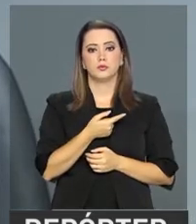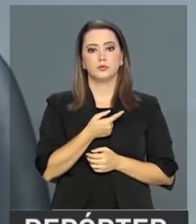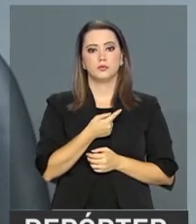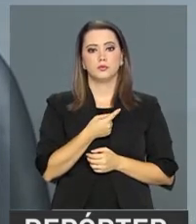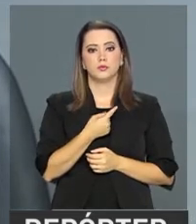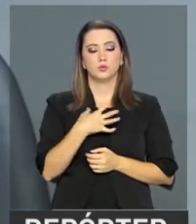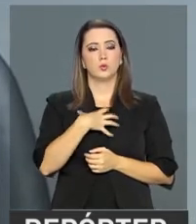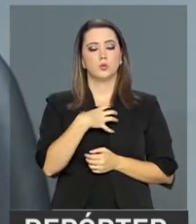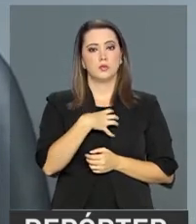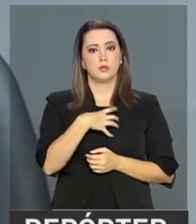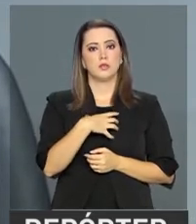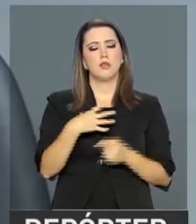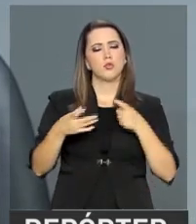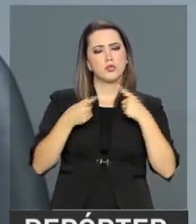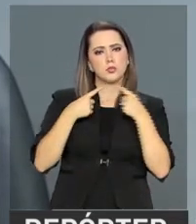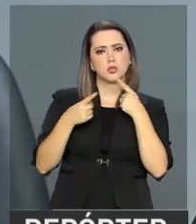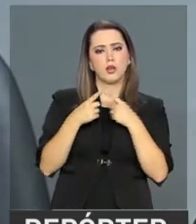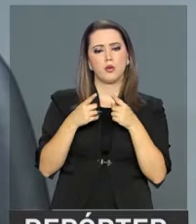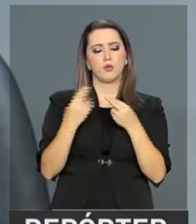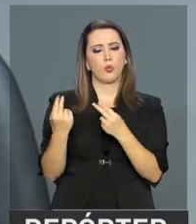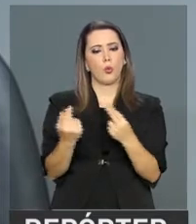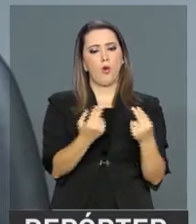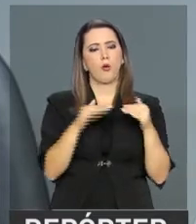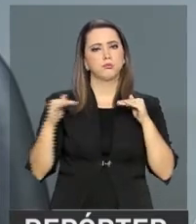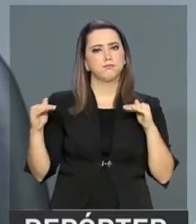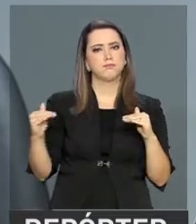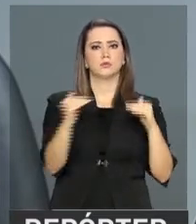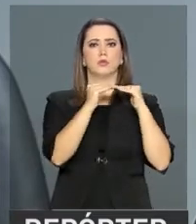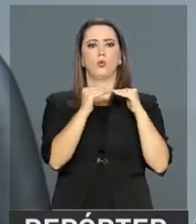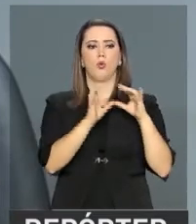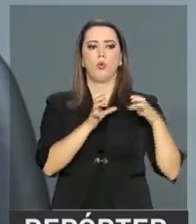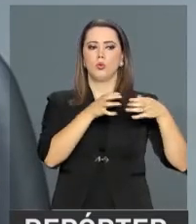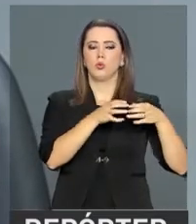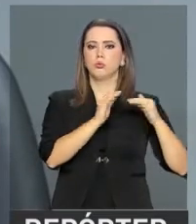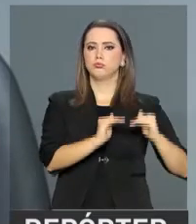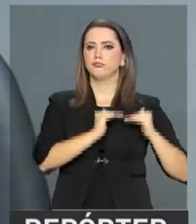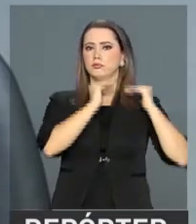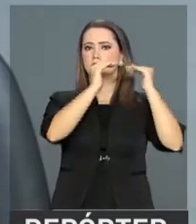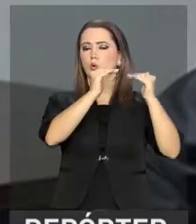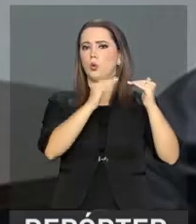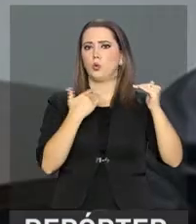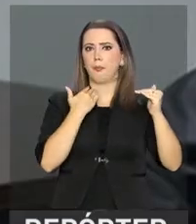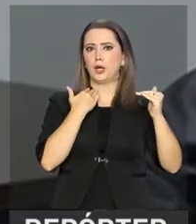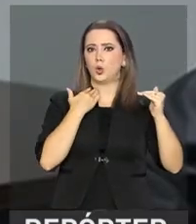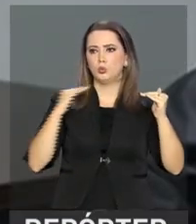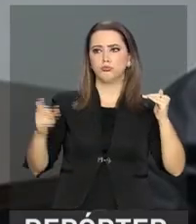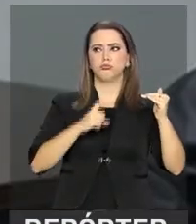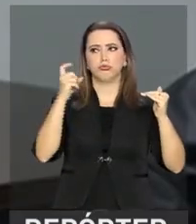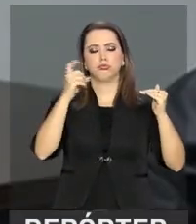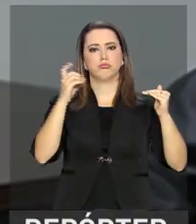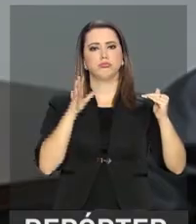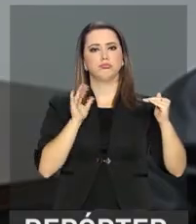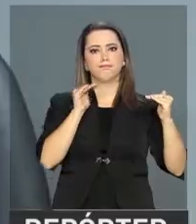sentíssemos e dialogasse - de modo igualado com instituições do porte da febraban dos bancos